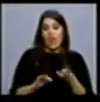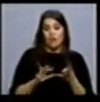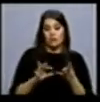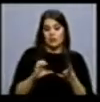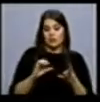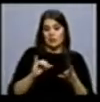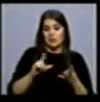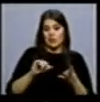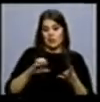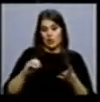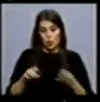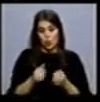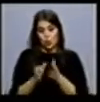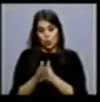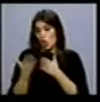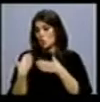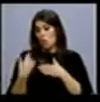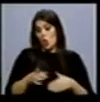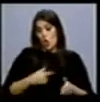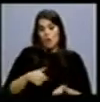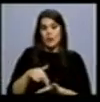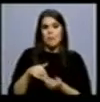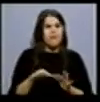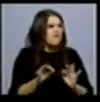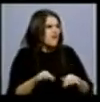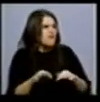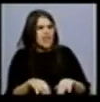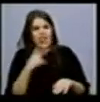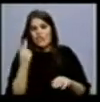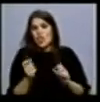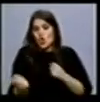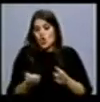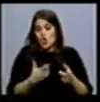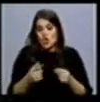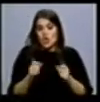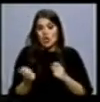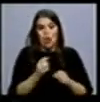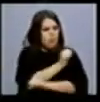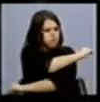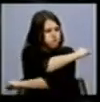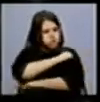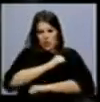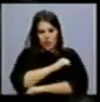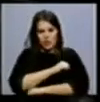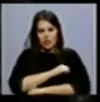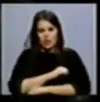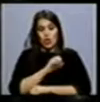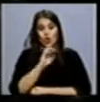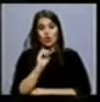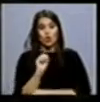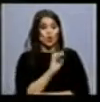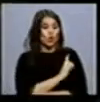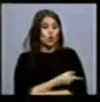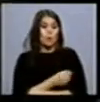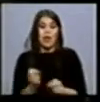isso é responsável por nós estarmos aqui. Acontece na parte final da vida dessas estrelas. A estrela explode numa supernova e reside no